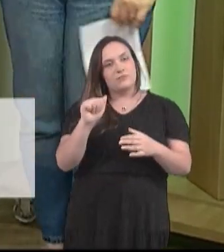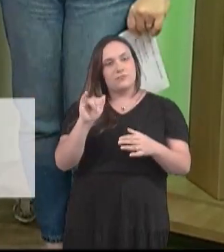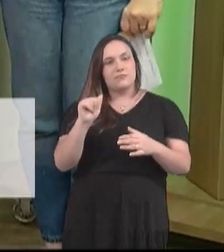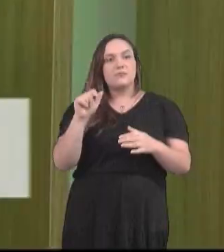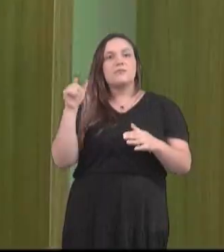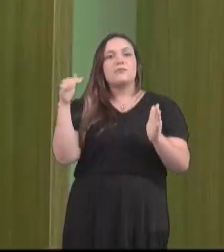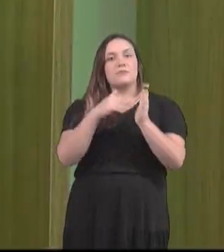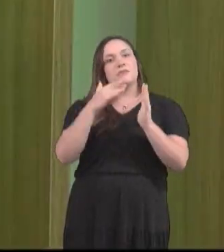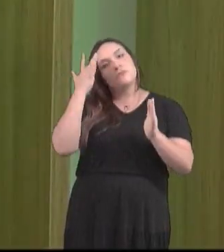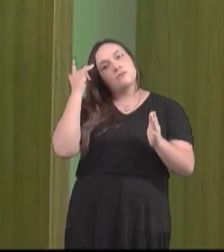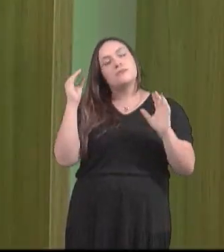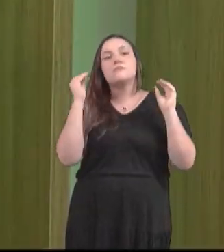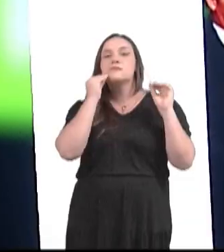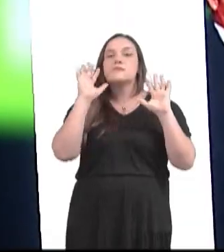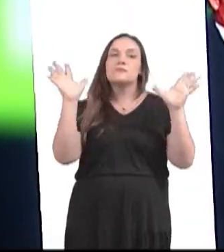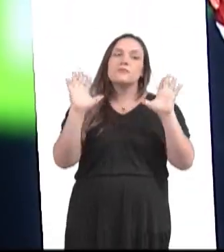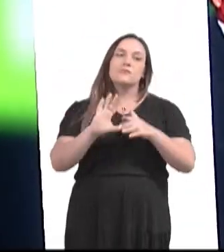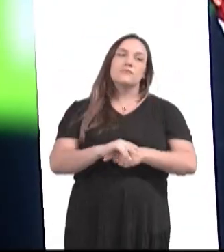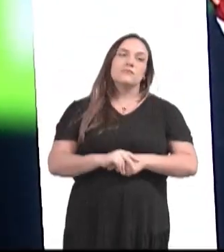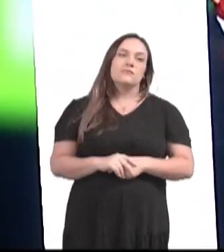gente. Beijo. Valeu.